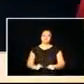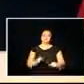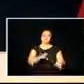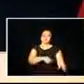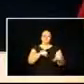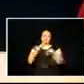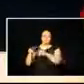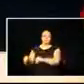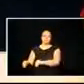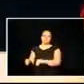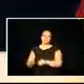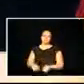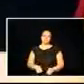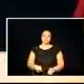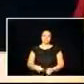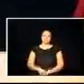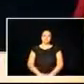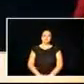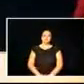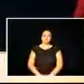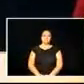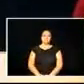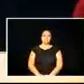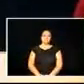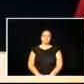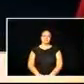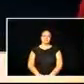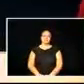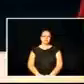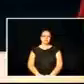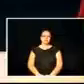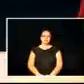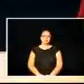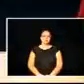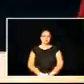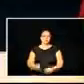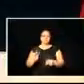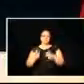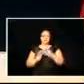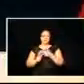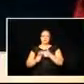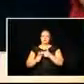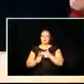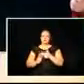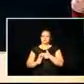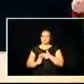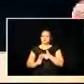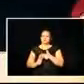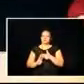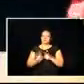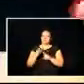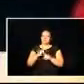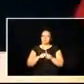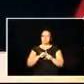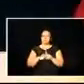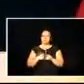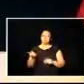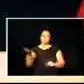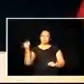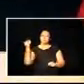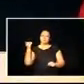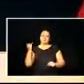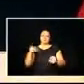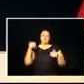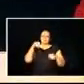transferir, exonerar servidor público na circunscrição do pleito, nos 3 meses que antecede e até a posse dos eleitos. Estamos dentro